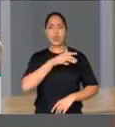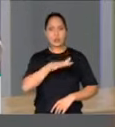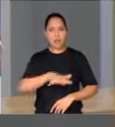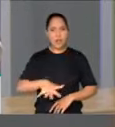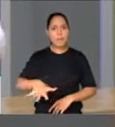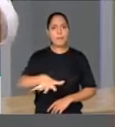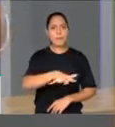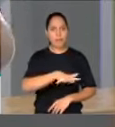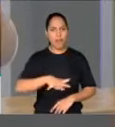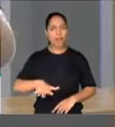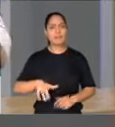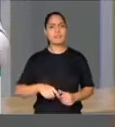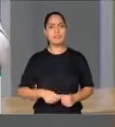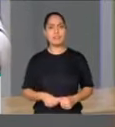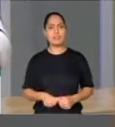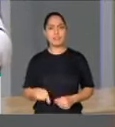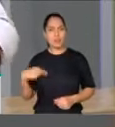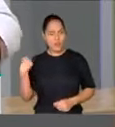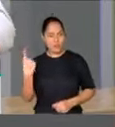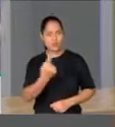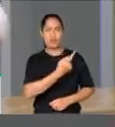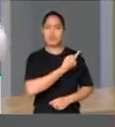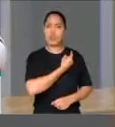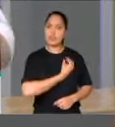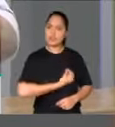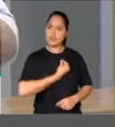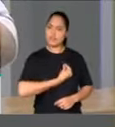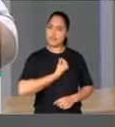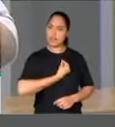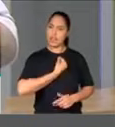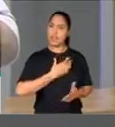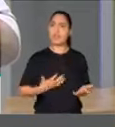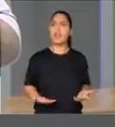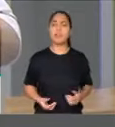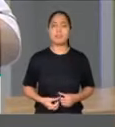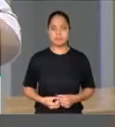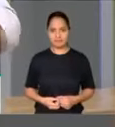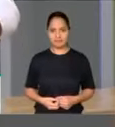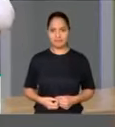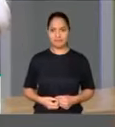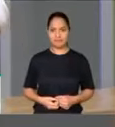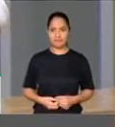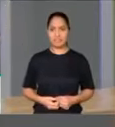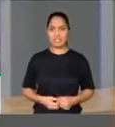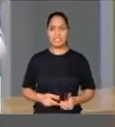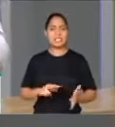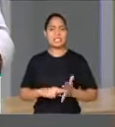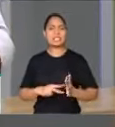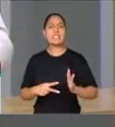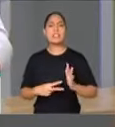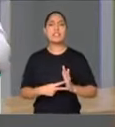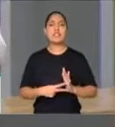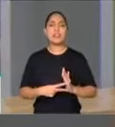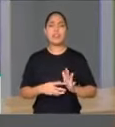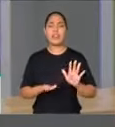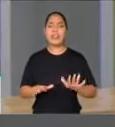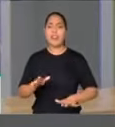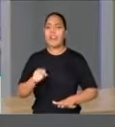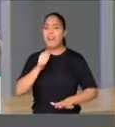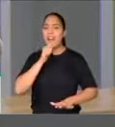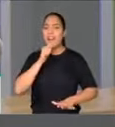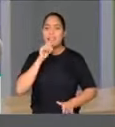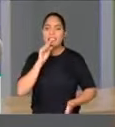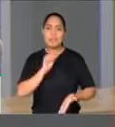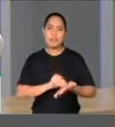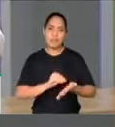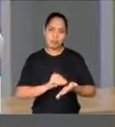espaços, nas nossas cadeiras, no nosso não espaço, que é o que, infelizmente, ainda se tem